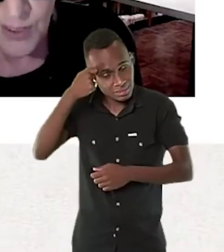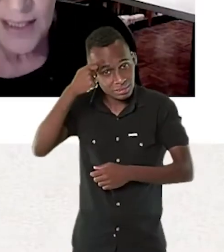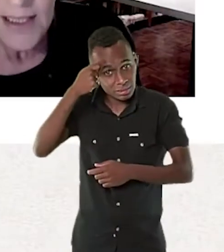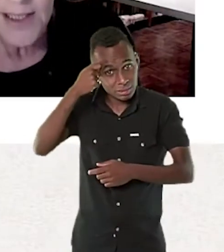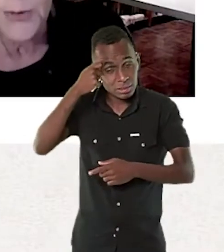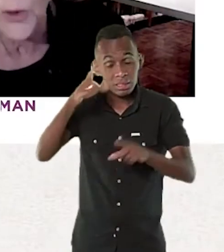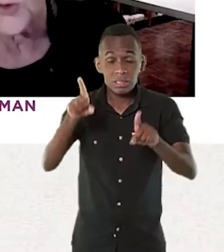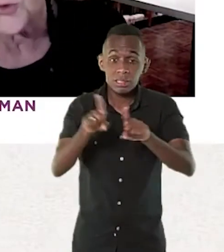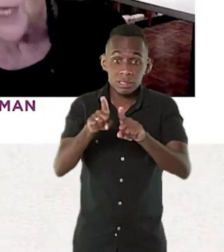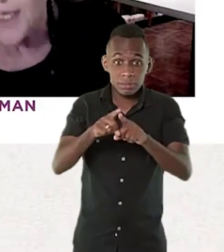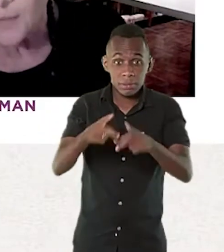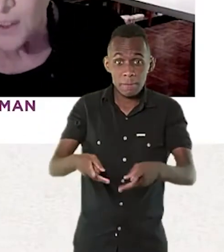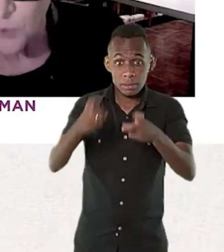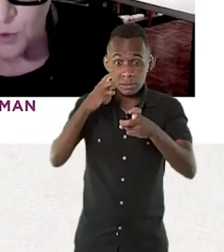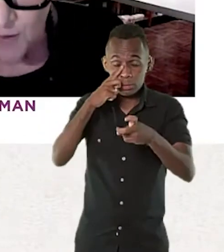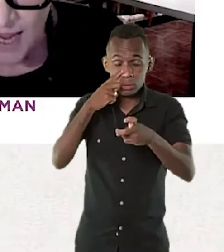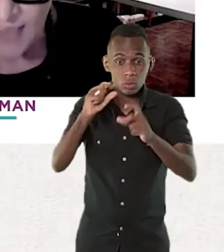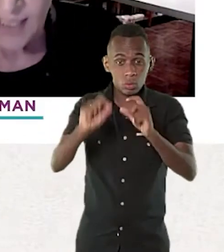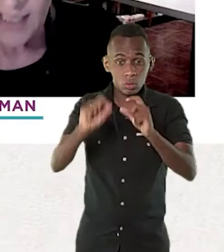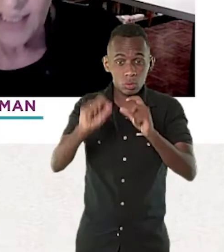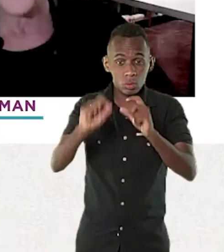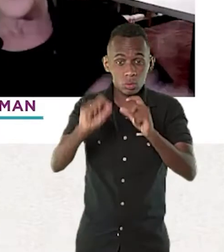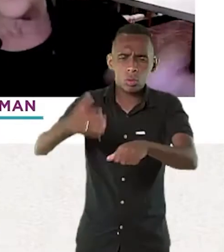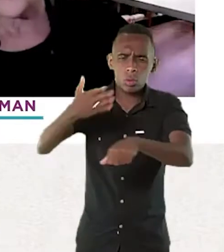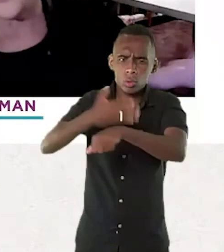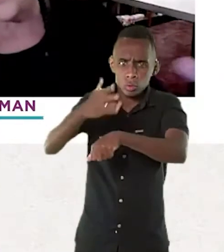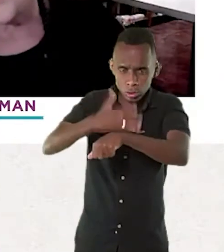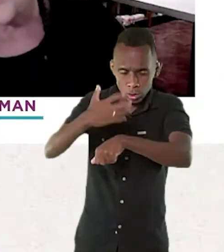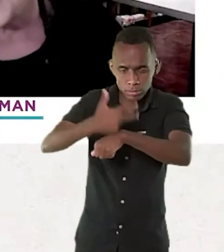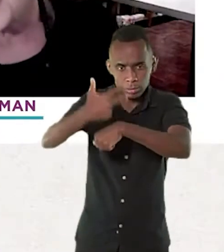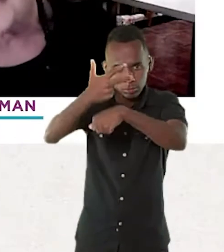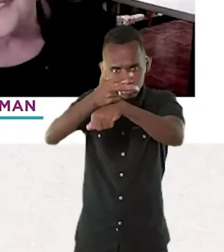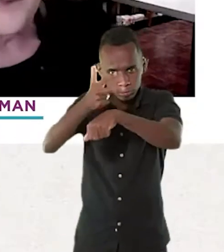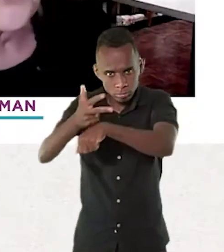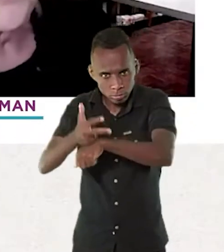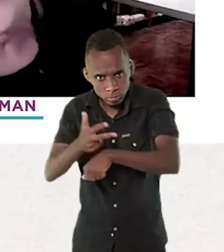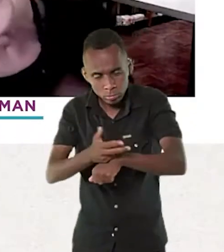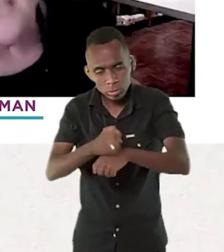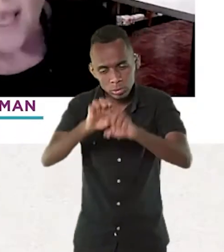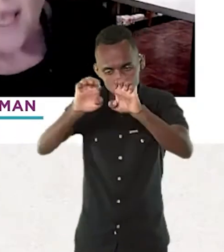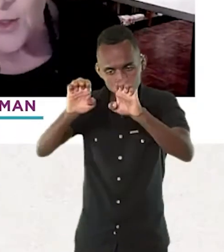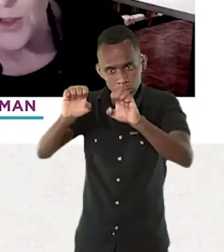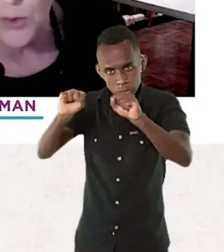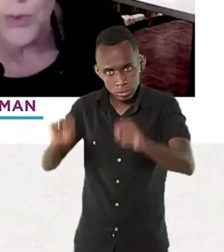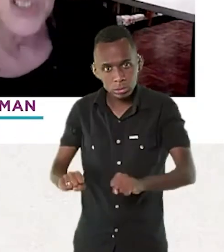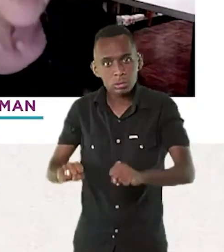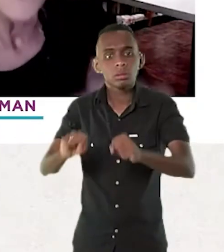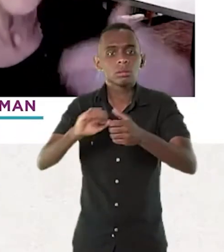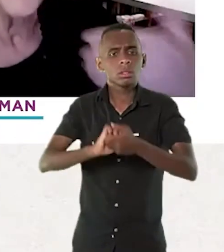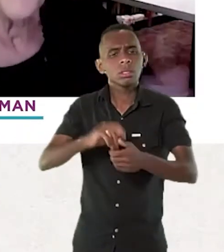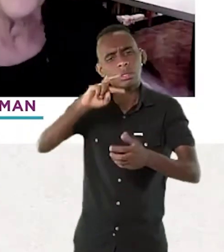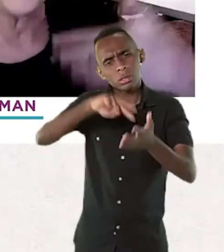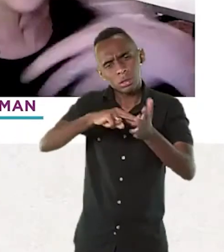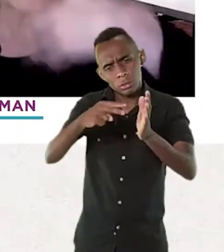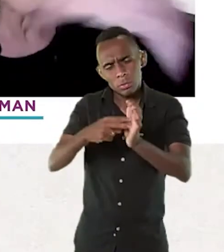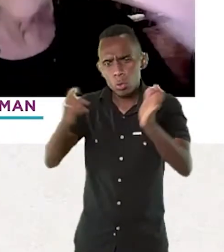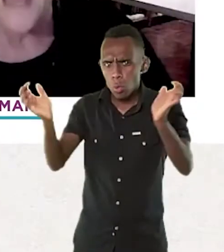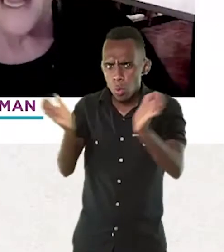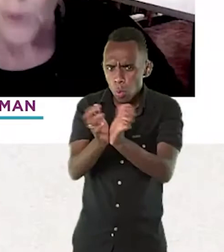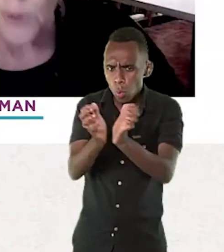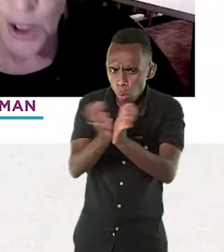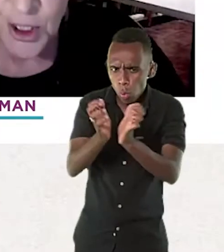levar em conta que todo o treinamento de máquina é feito por verdadeiros exércitos de